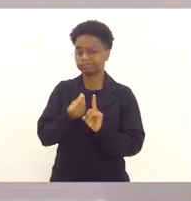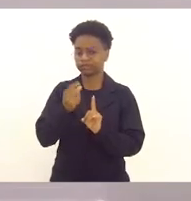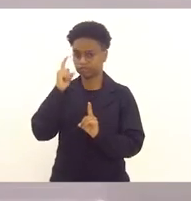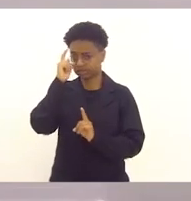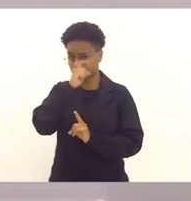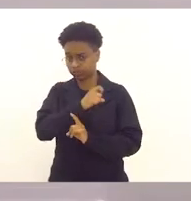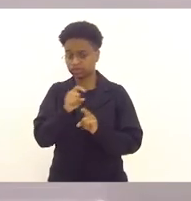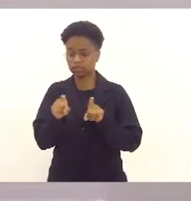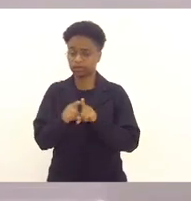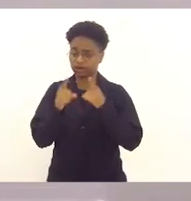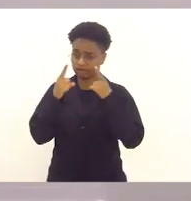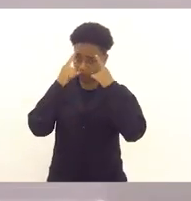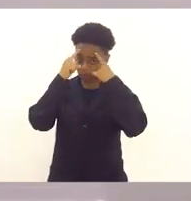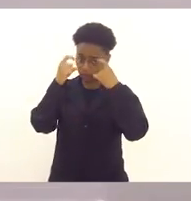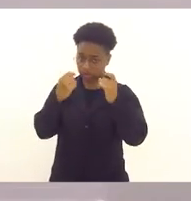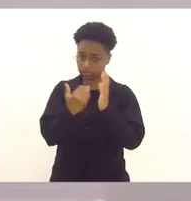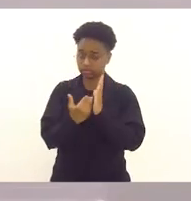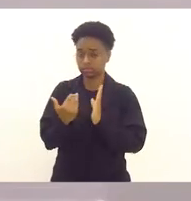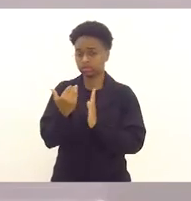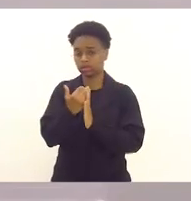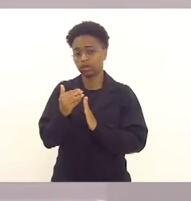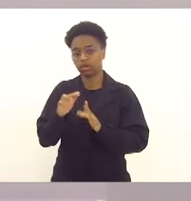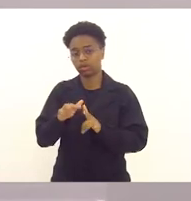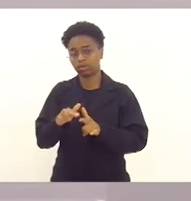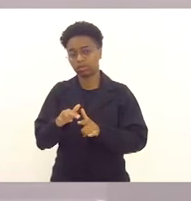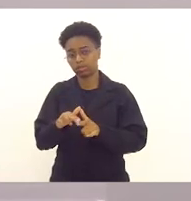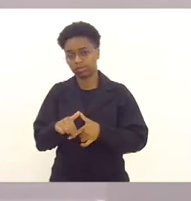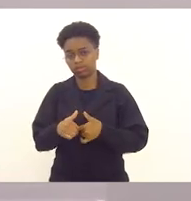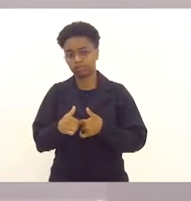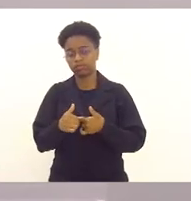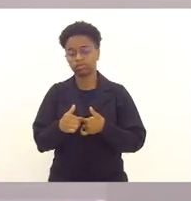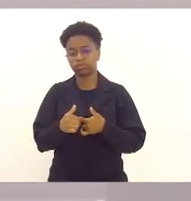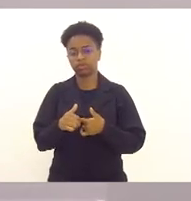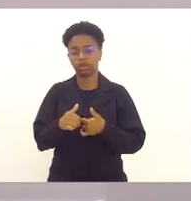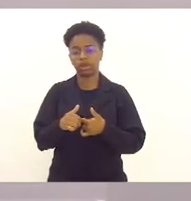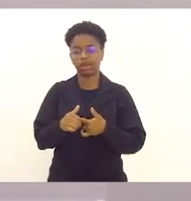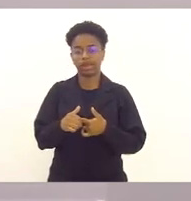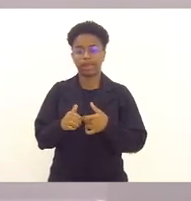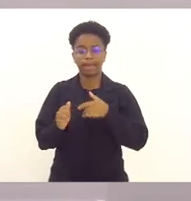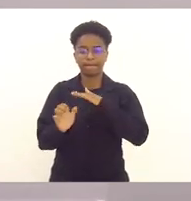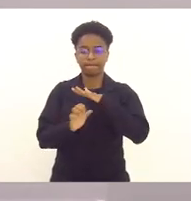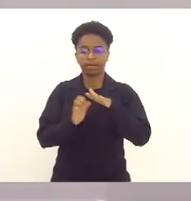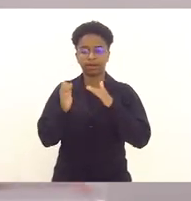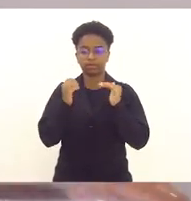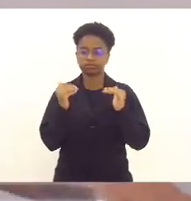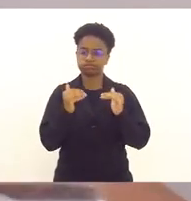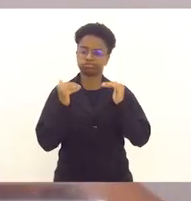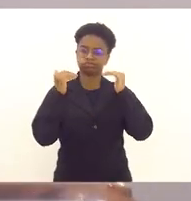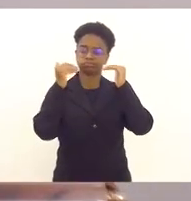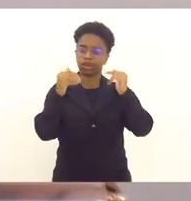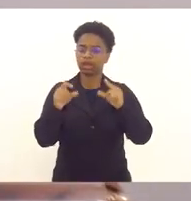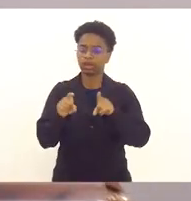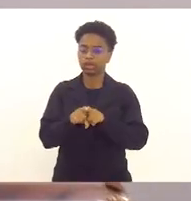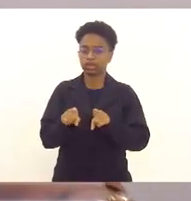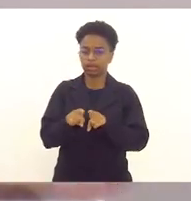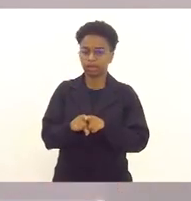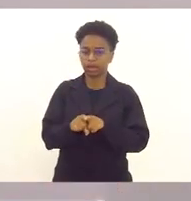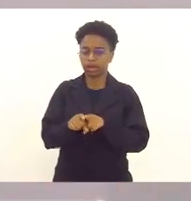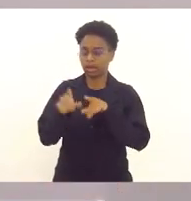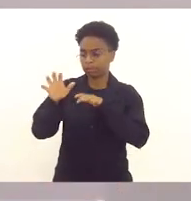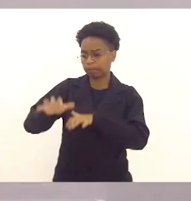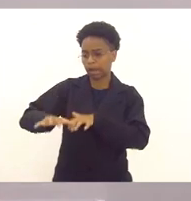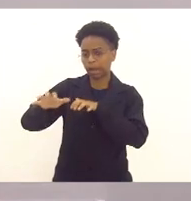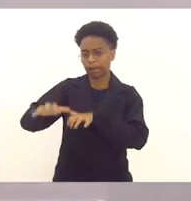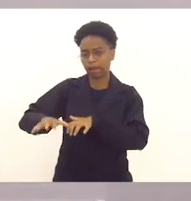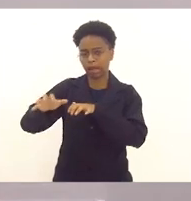de extrema violência com relação aos grandes latifúndios e que a marcha das Margaridas